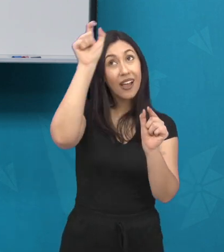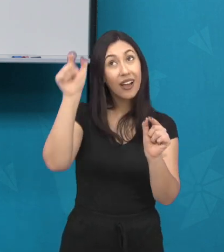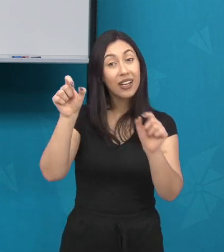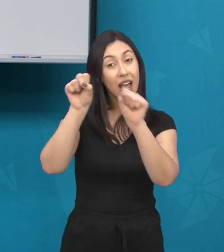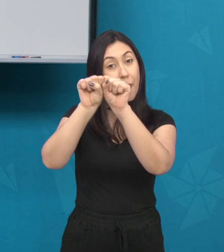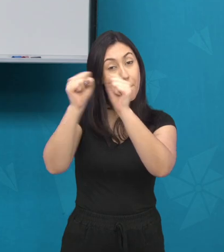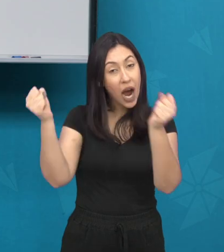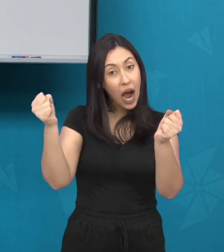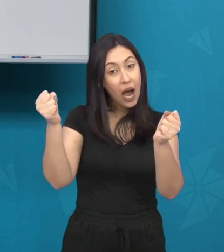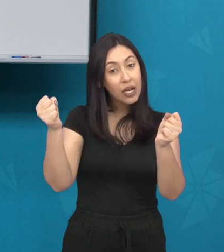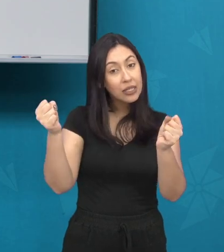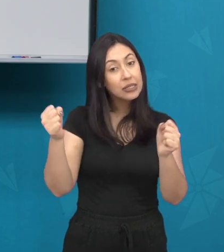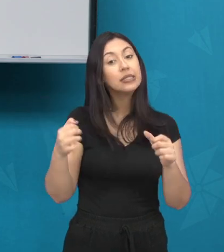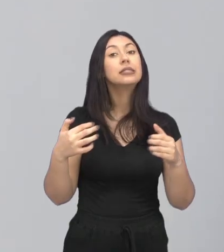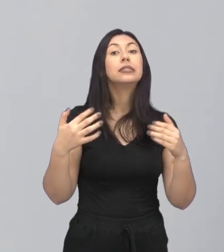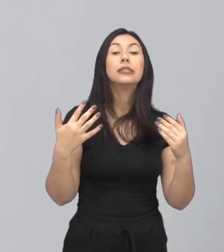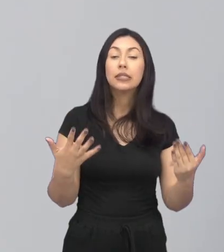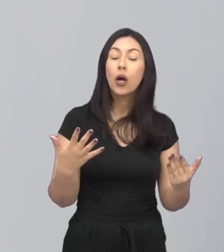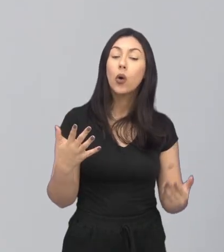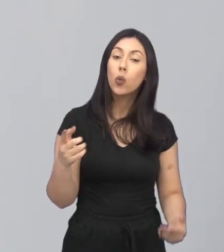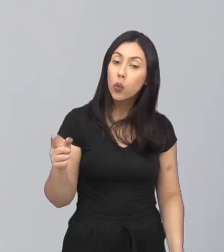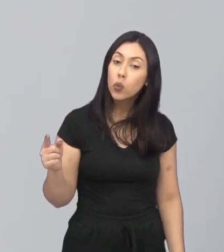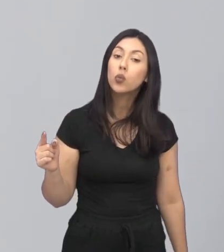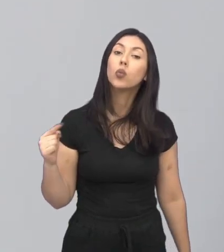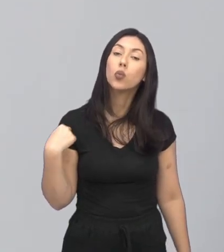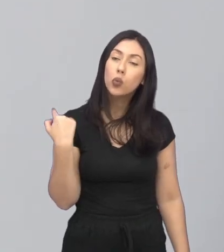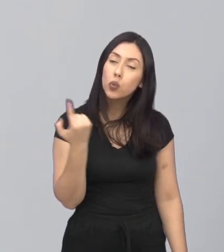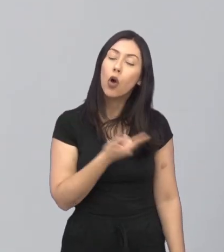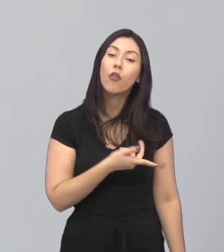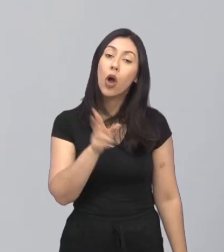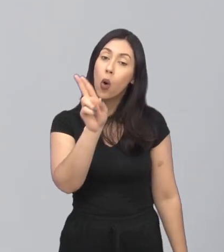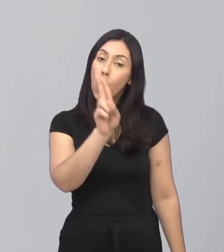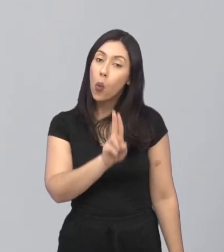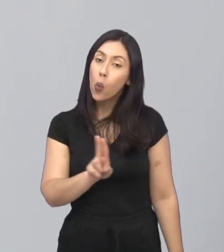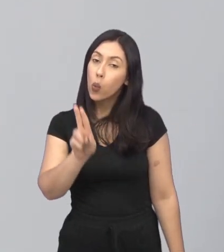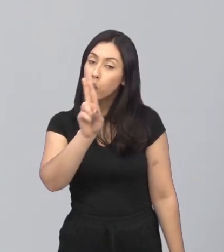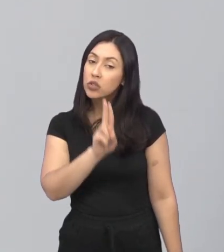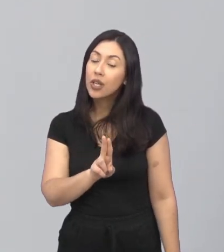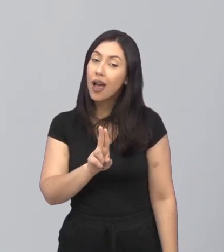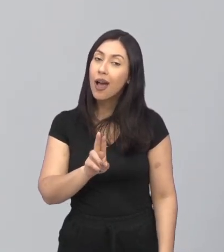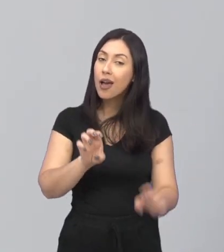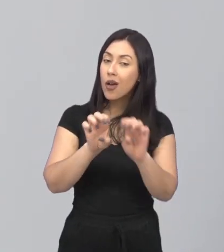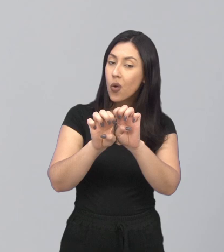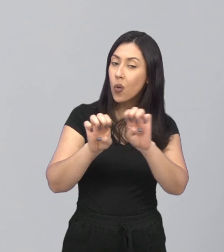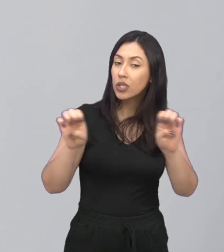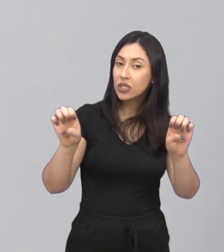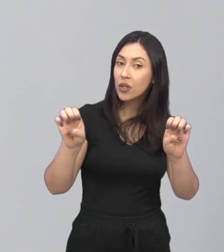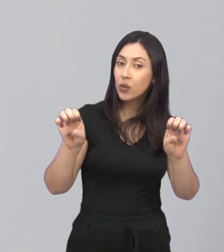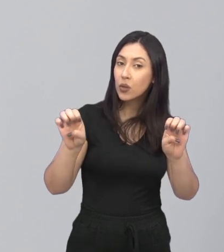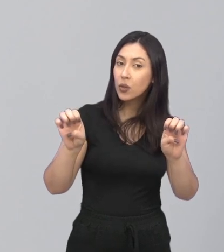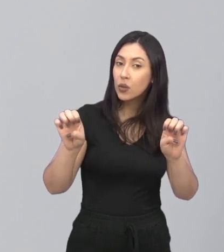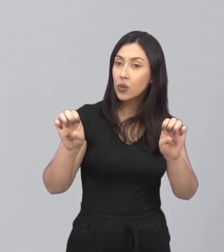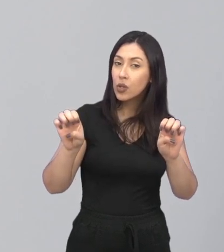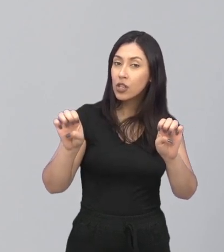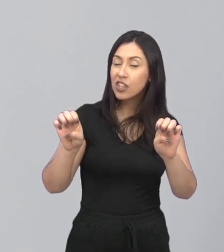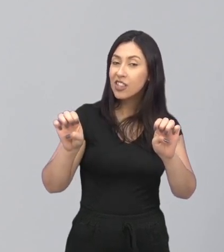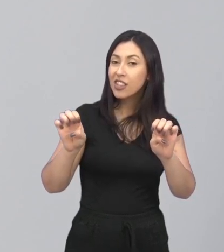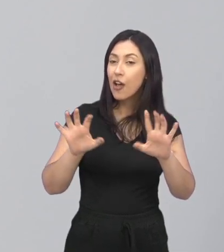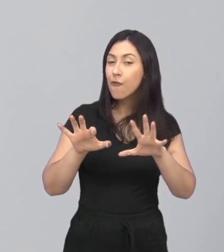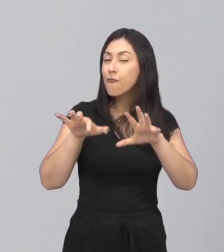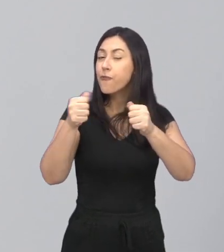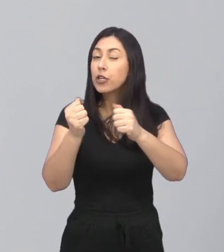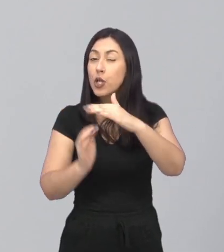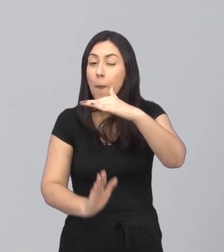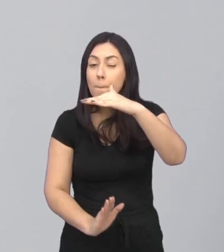a corda arrebentar Então a gente vai aplicar a a a a equação da resultante no ponto